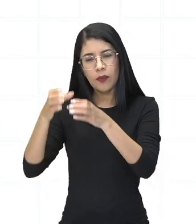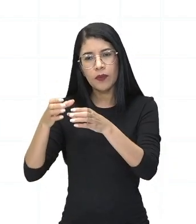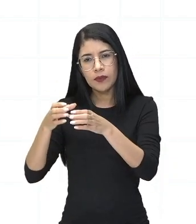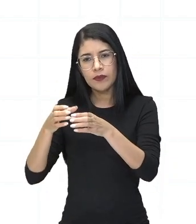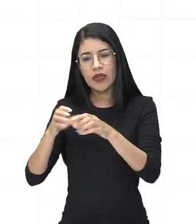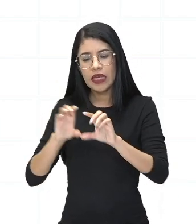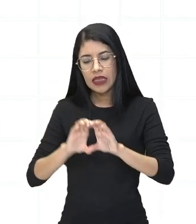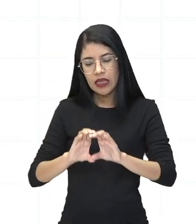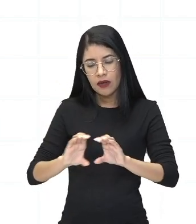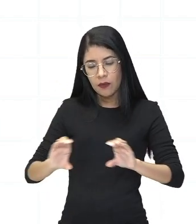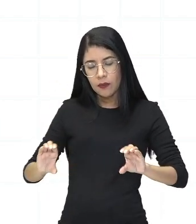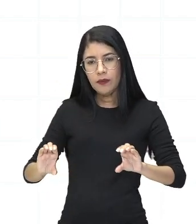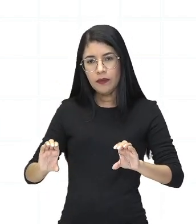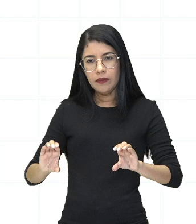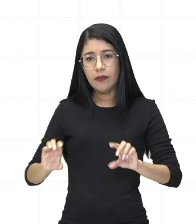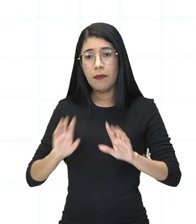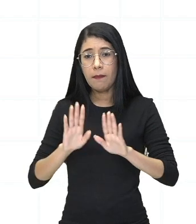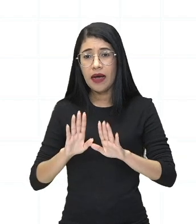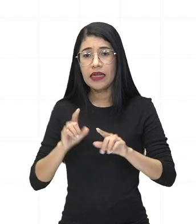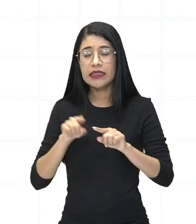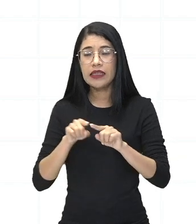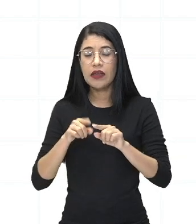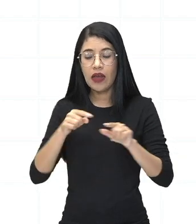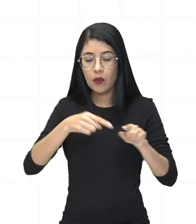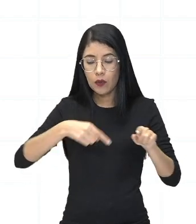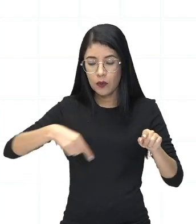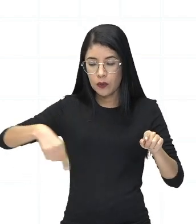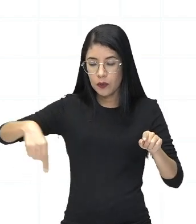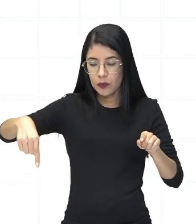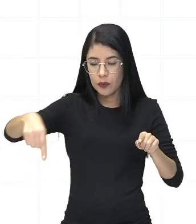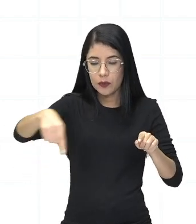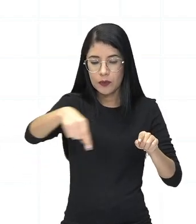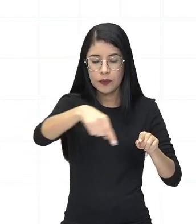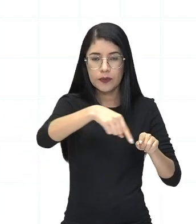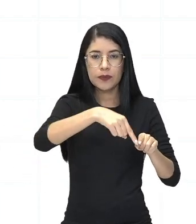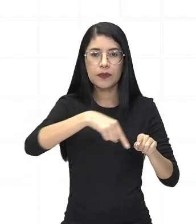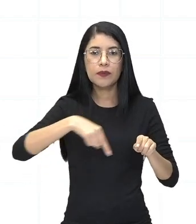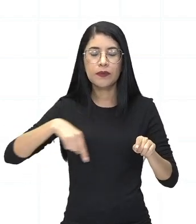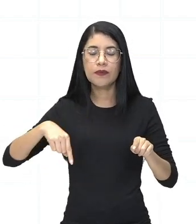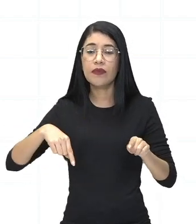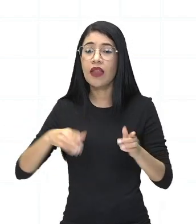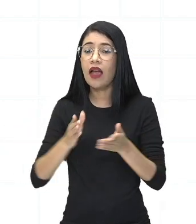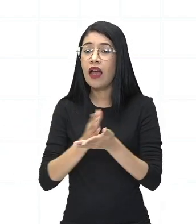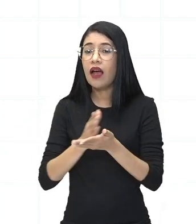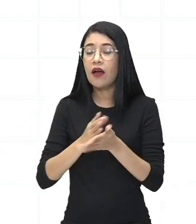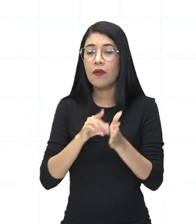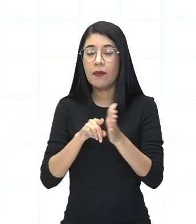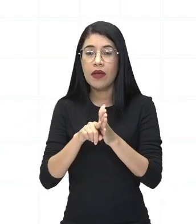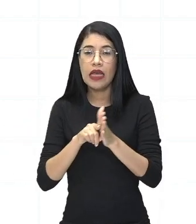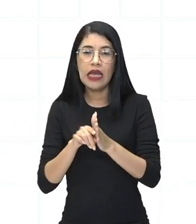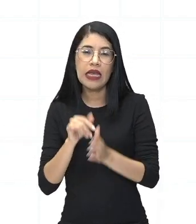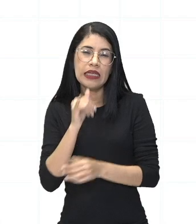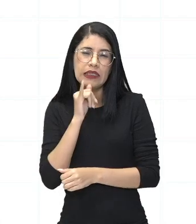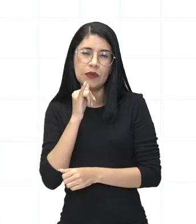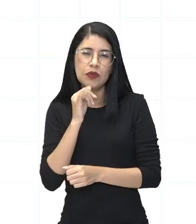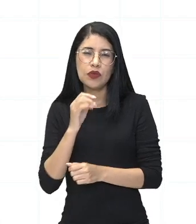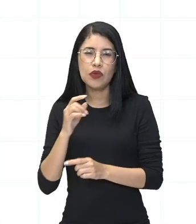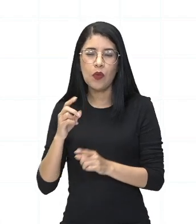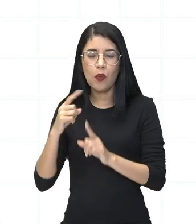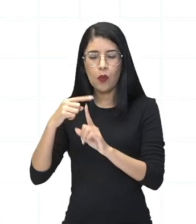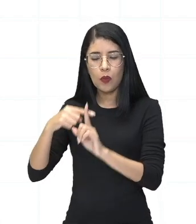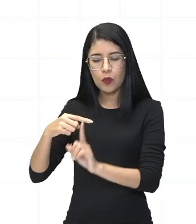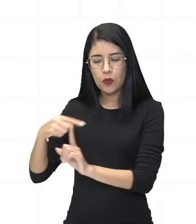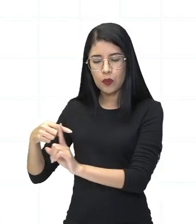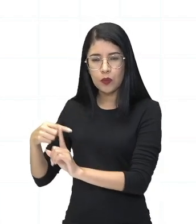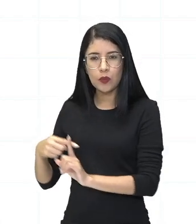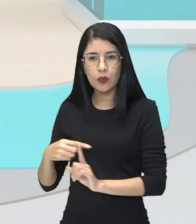na horizontal, mas elas estão em círculos. E alguns estudiosos dizem que era como se fosse um cemitério desse